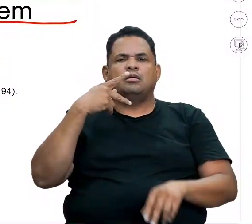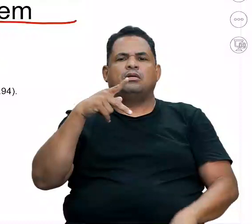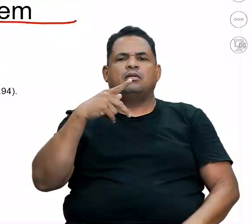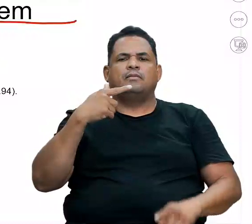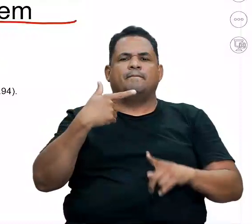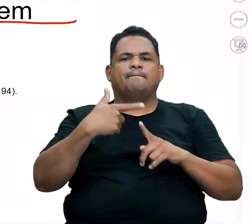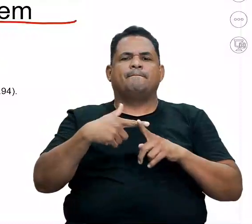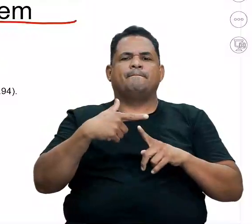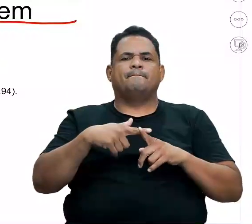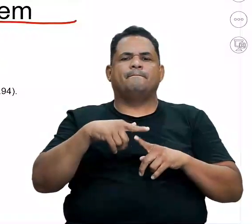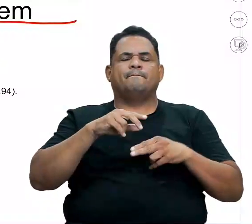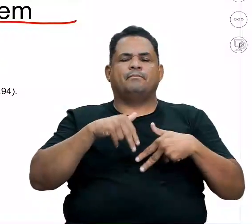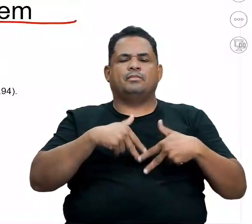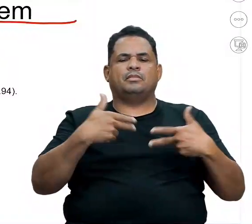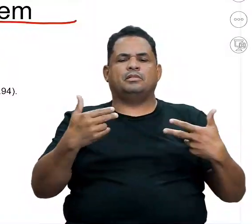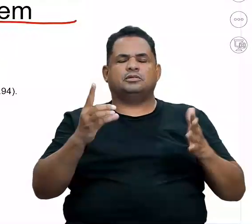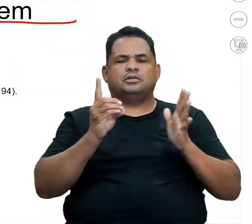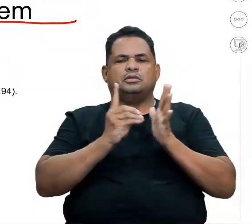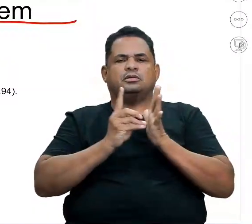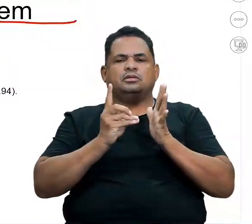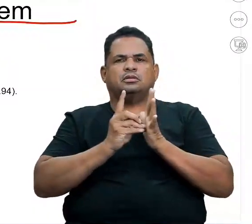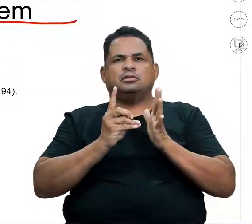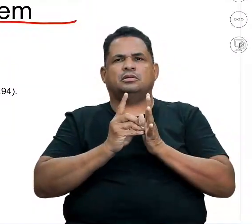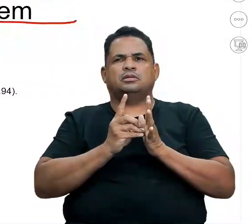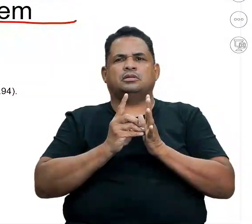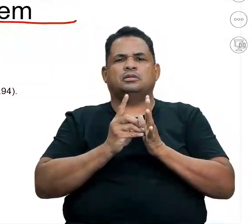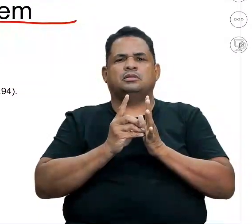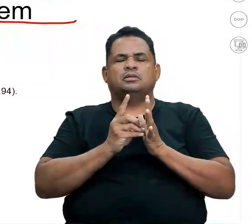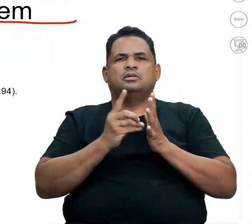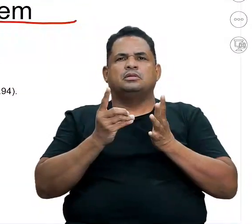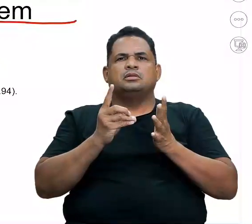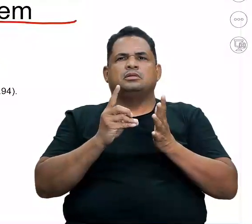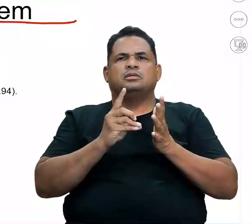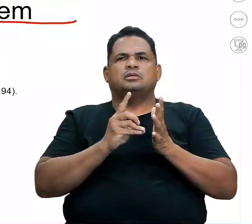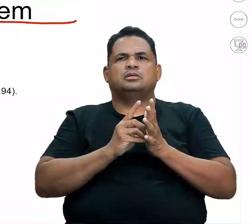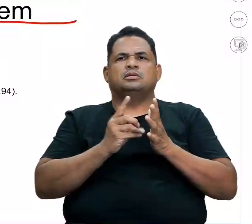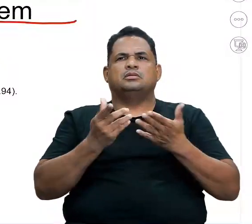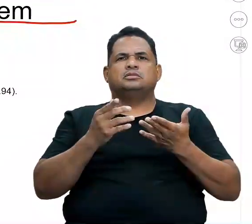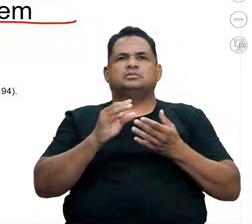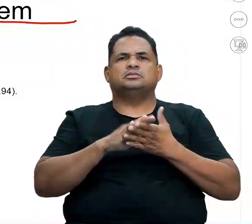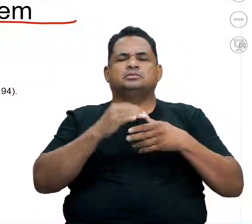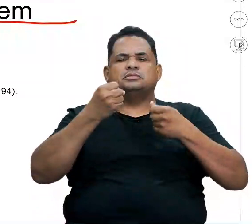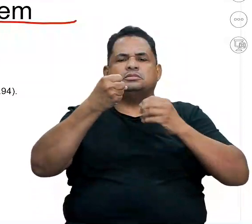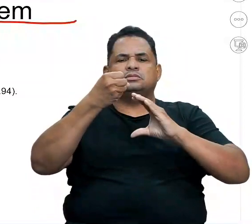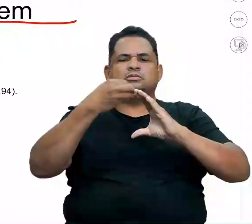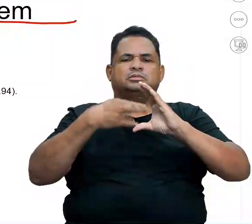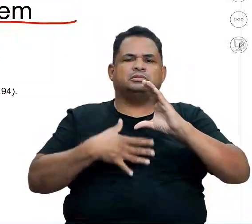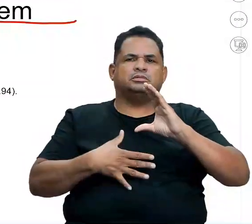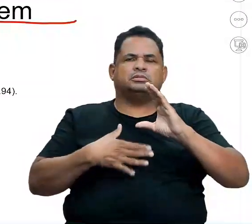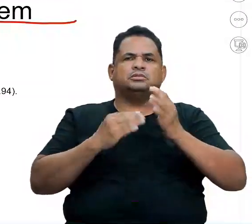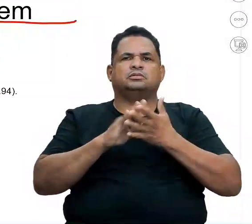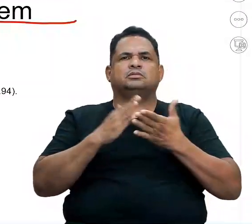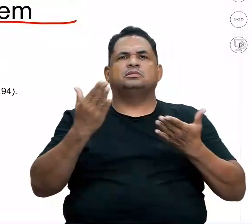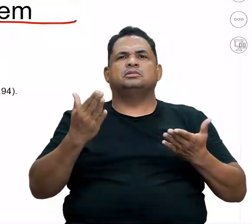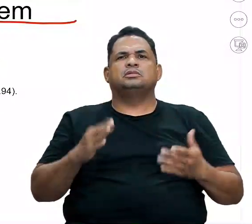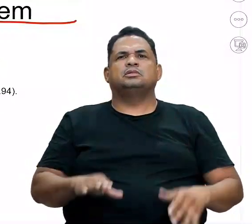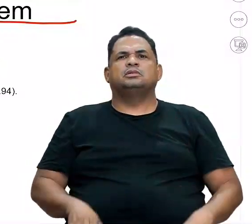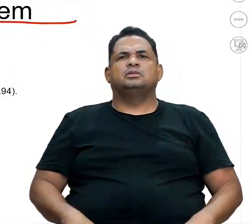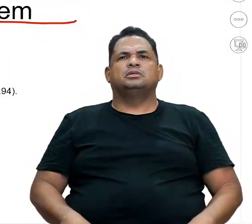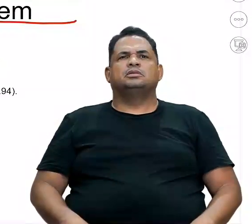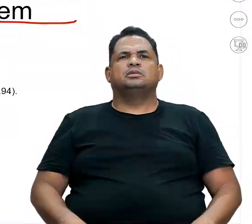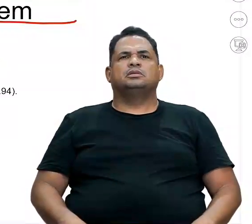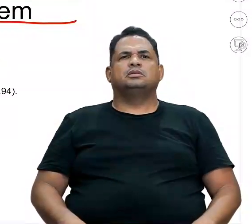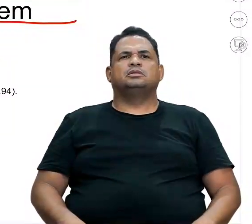a etnia indígena, eles são assim, é caracterizado pela rede, né?